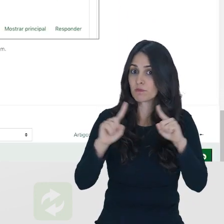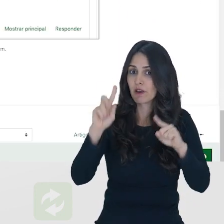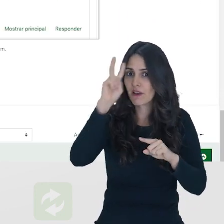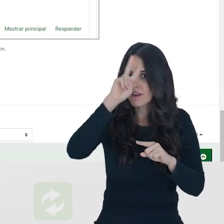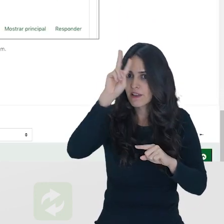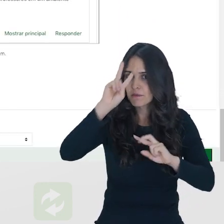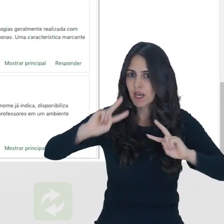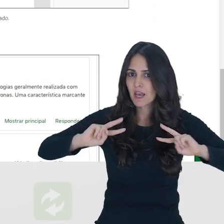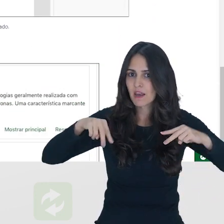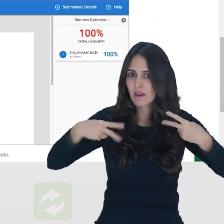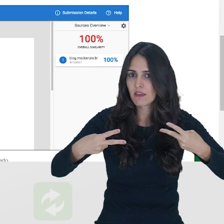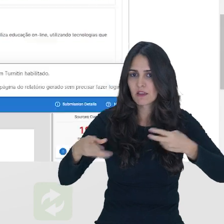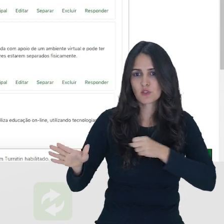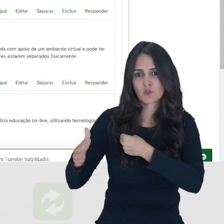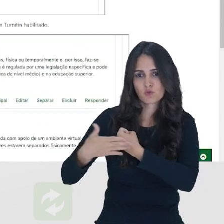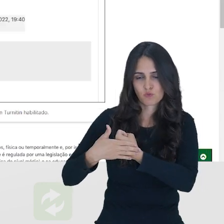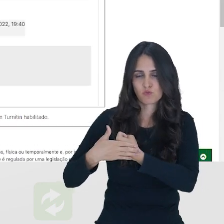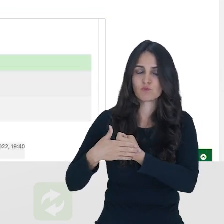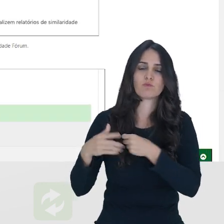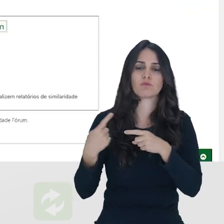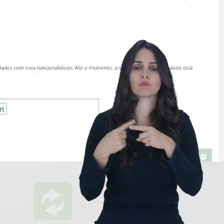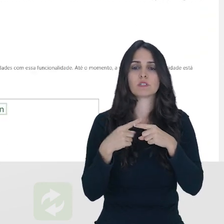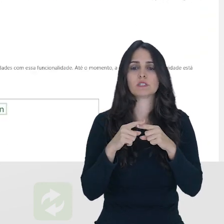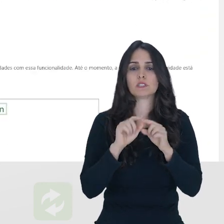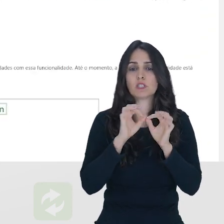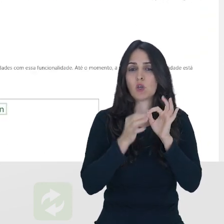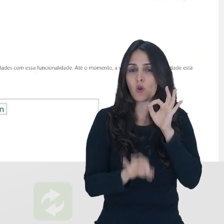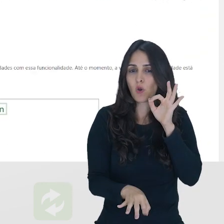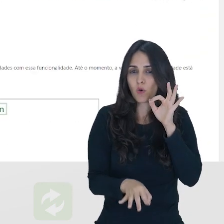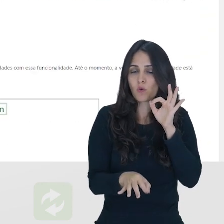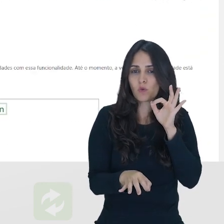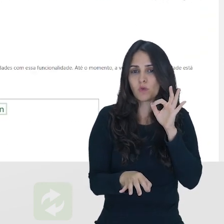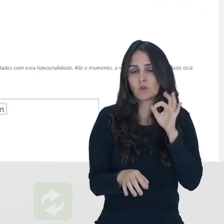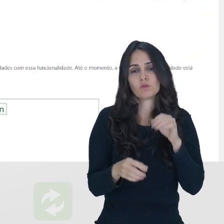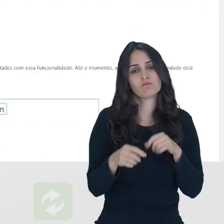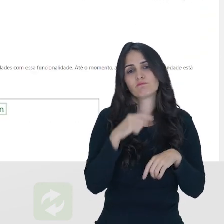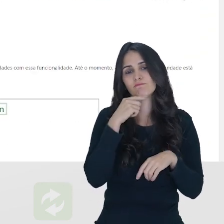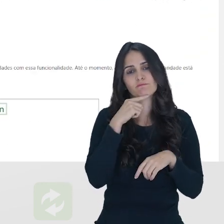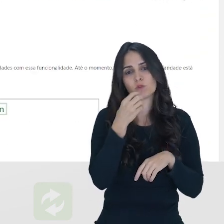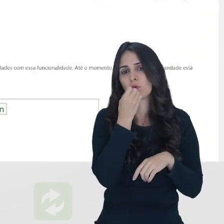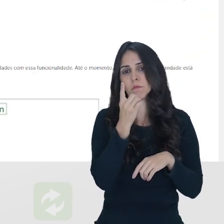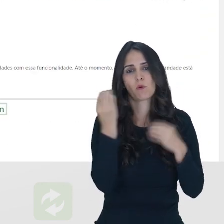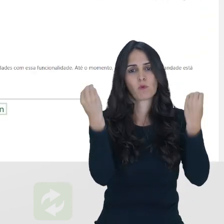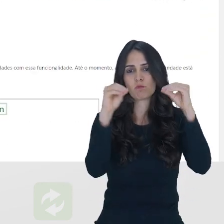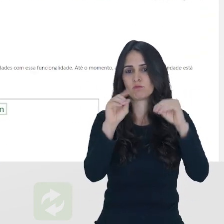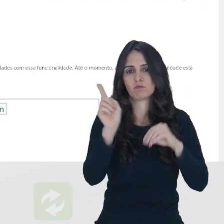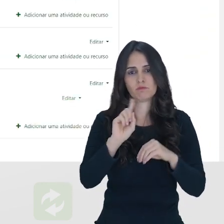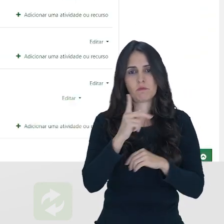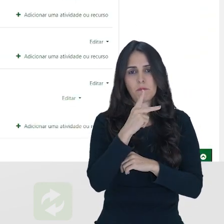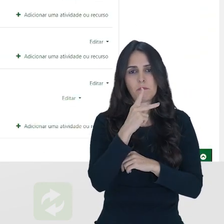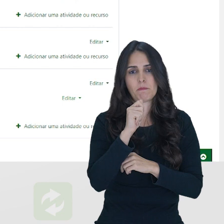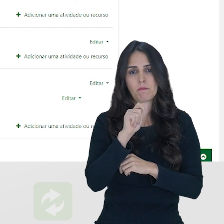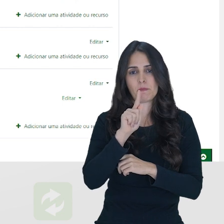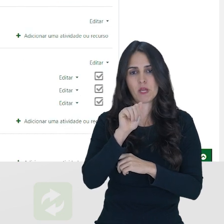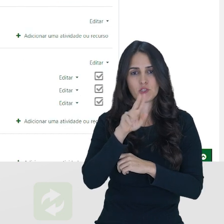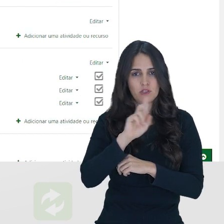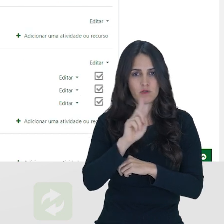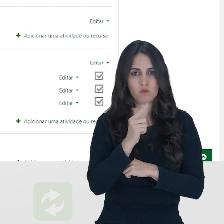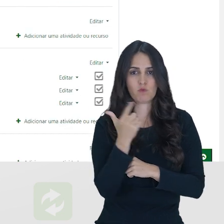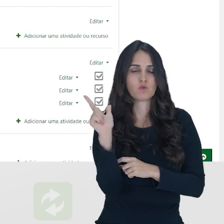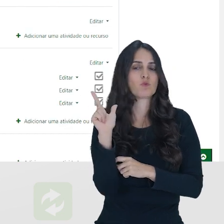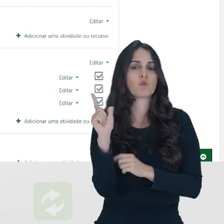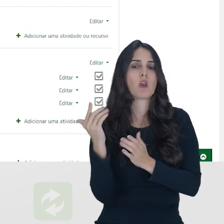mas Observe que não é muito longo se o conteúdo for muito longo não é recomendado a utilização da página